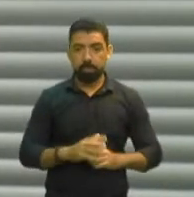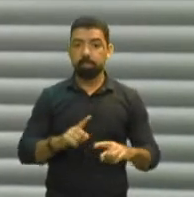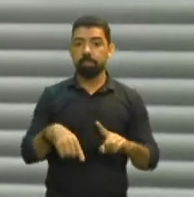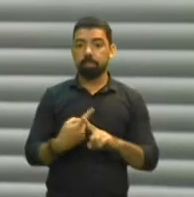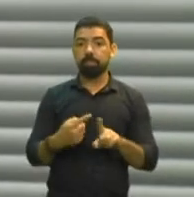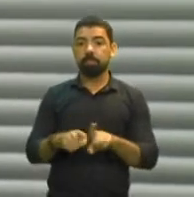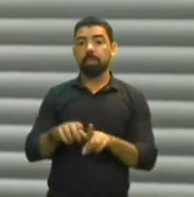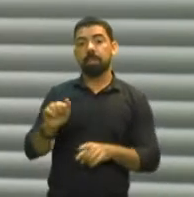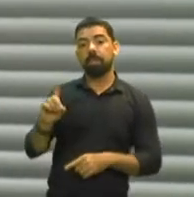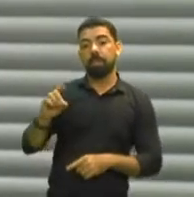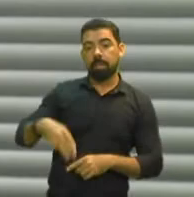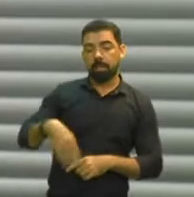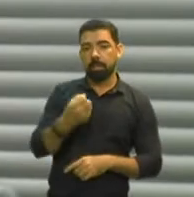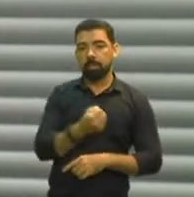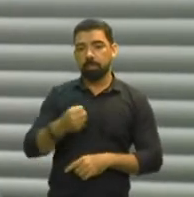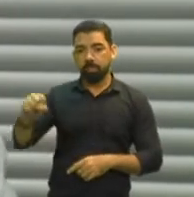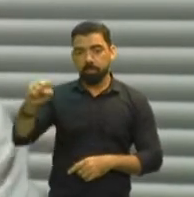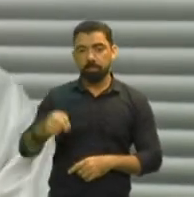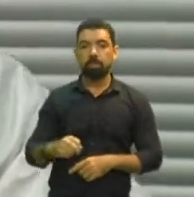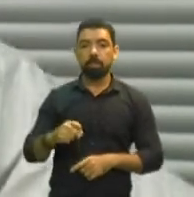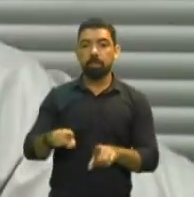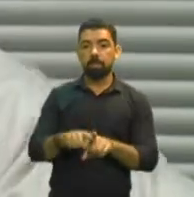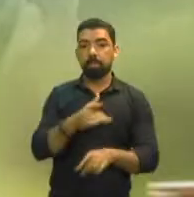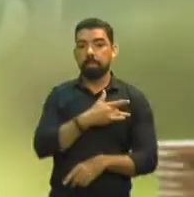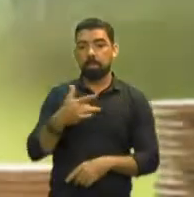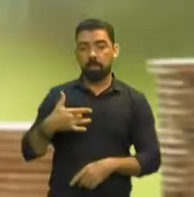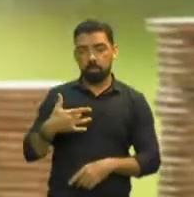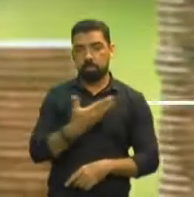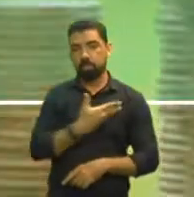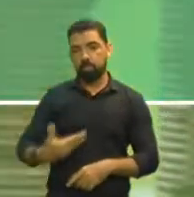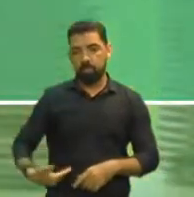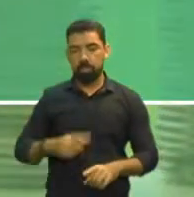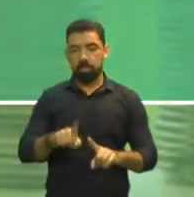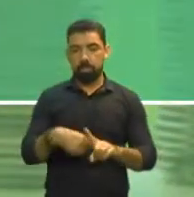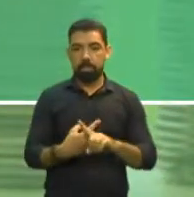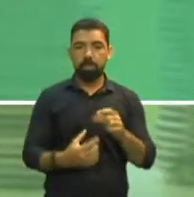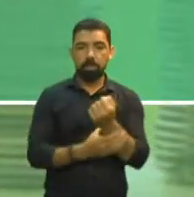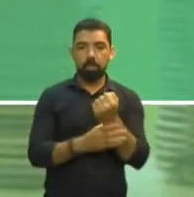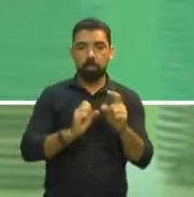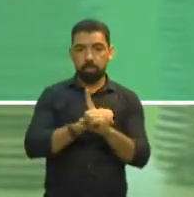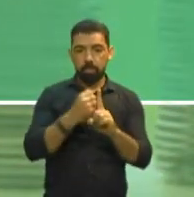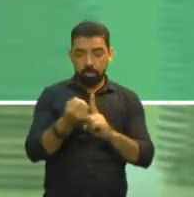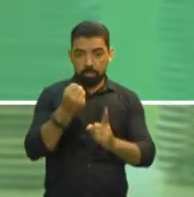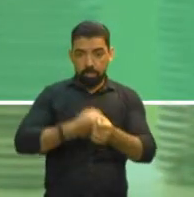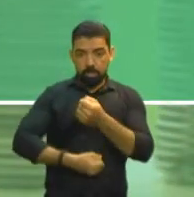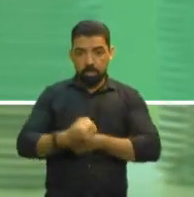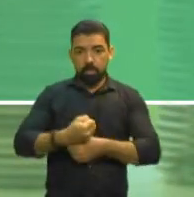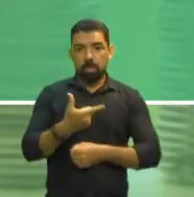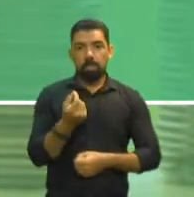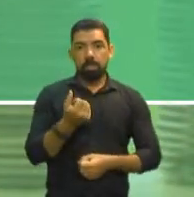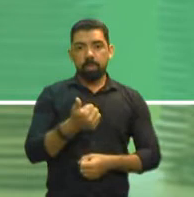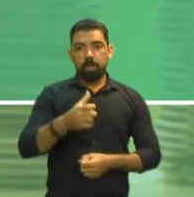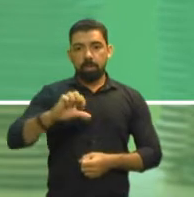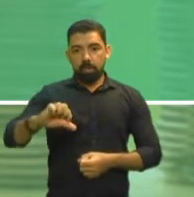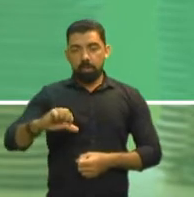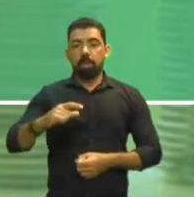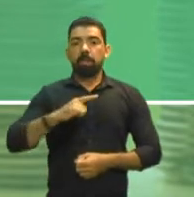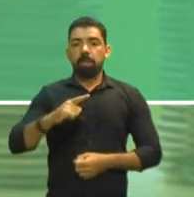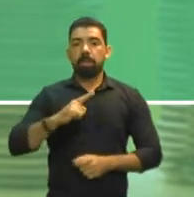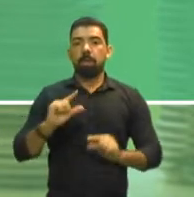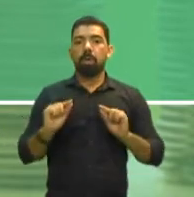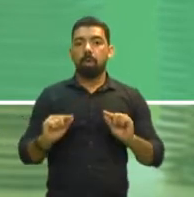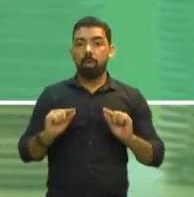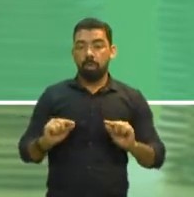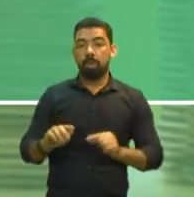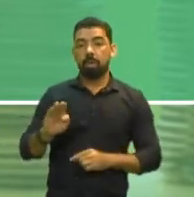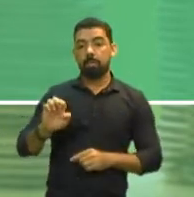defesa, educação e saúde públicas e seguridade social. Em 2019, Beberibe se manteve no topo do ranking do